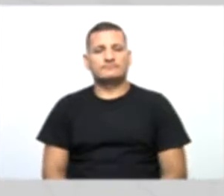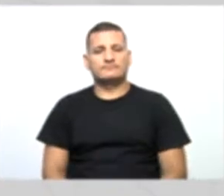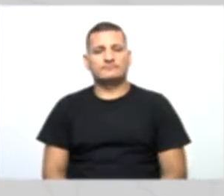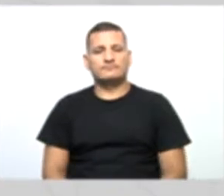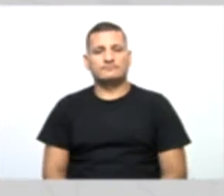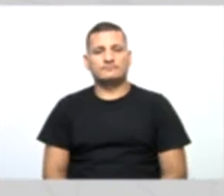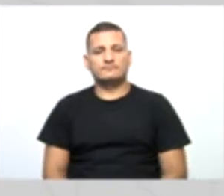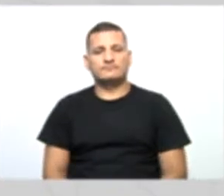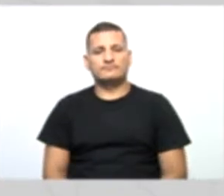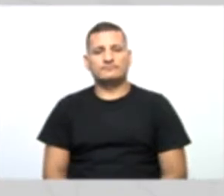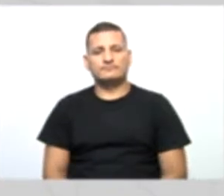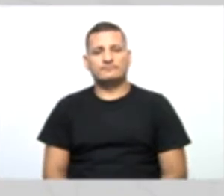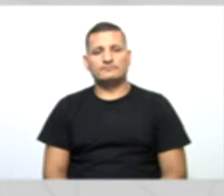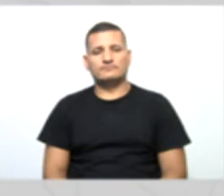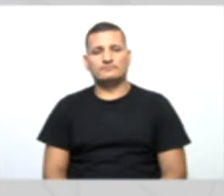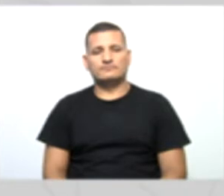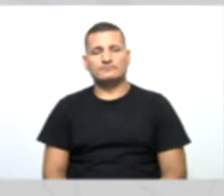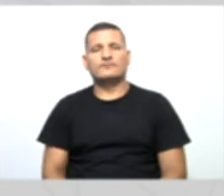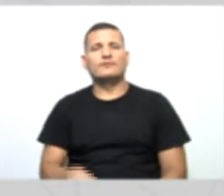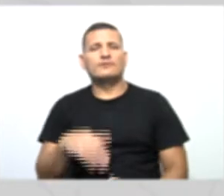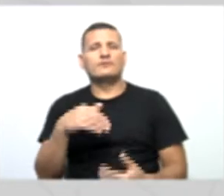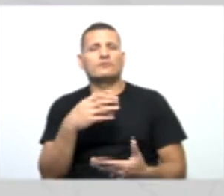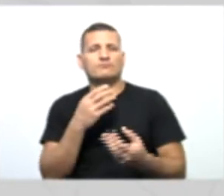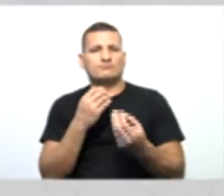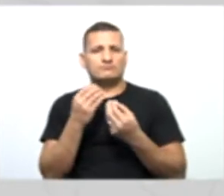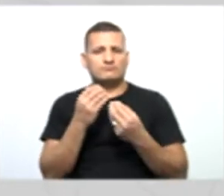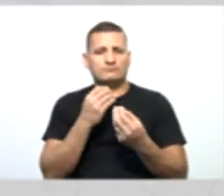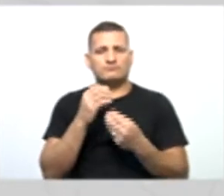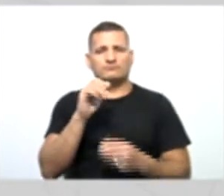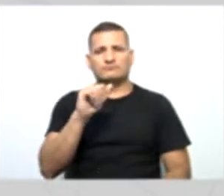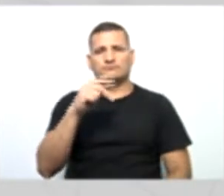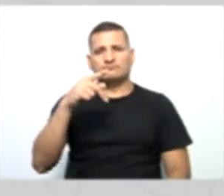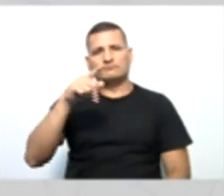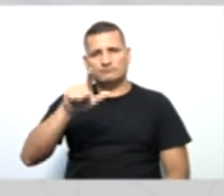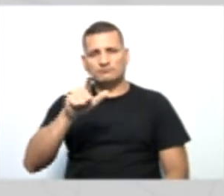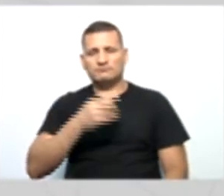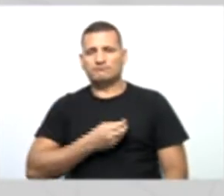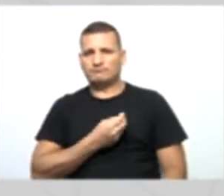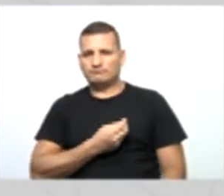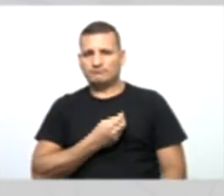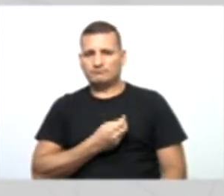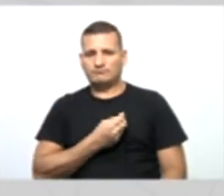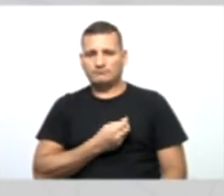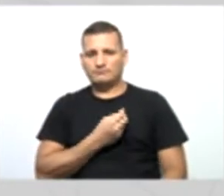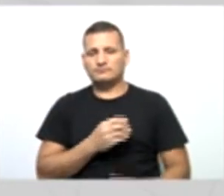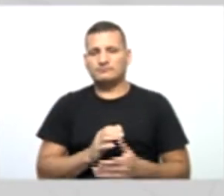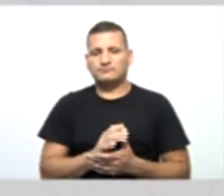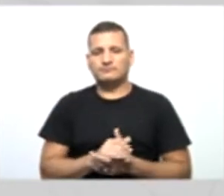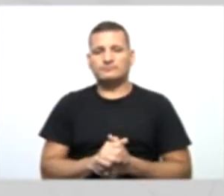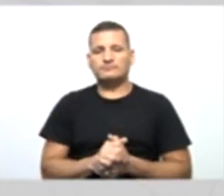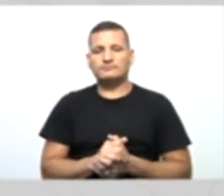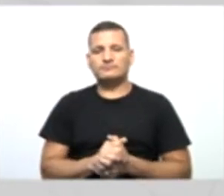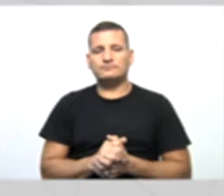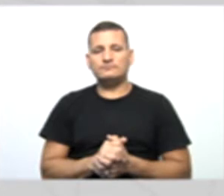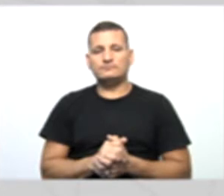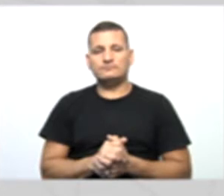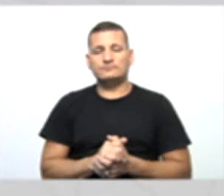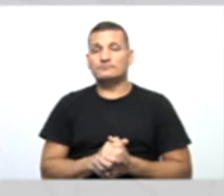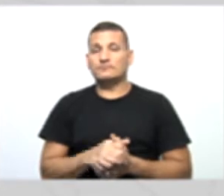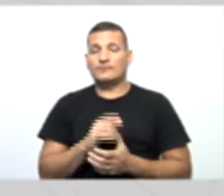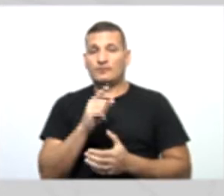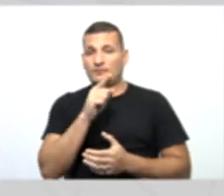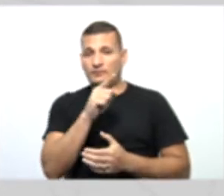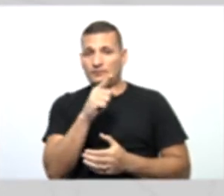Então, quais as condições para a existência do arranjo produtivo local? O arranjo, essa questão